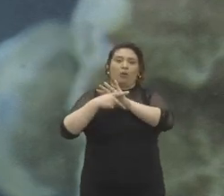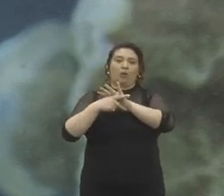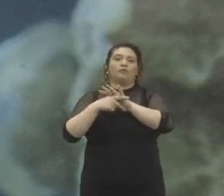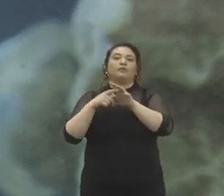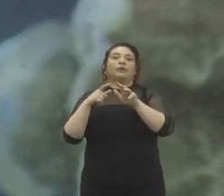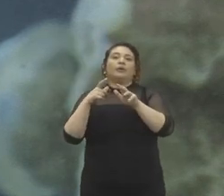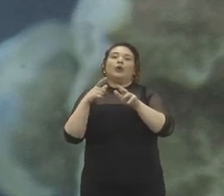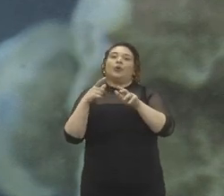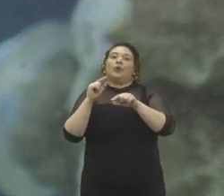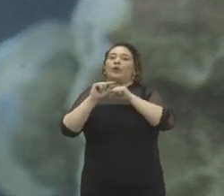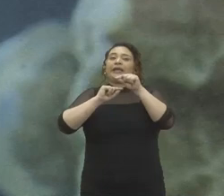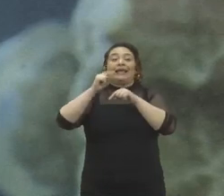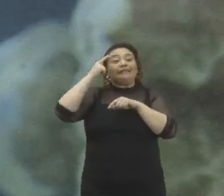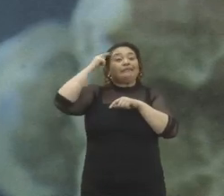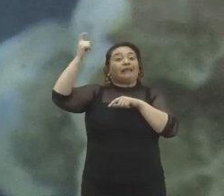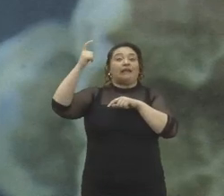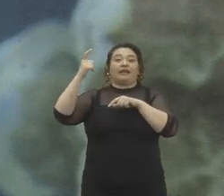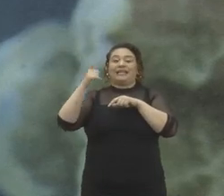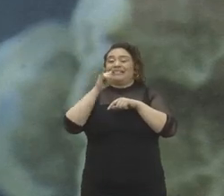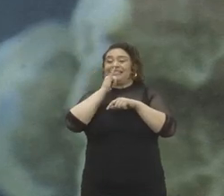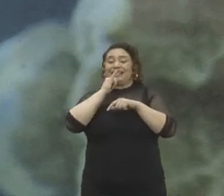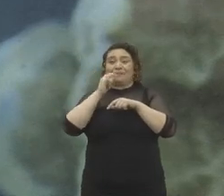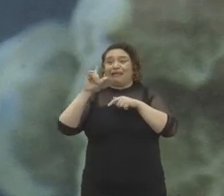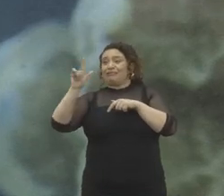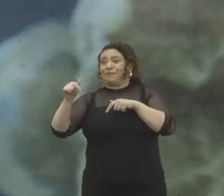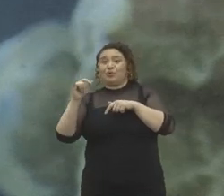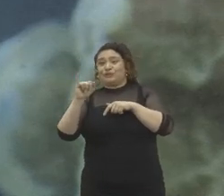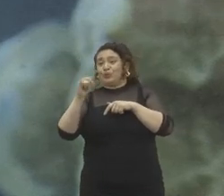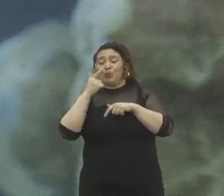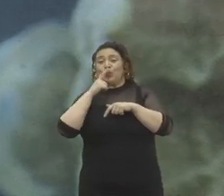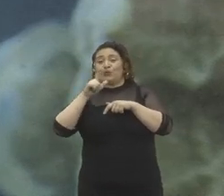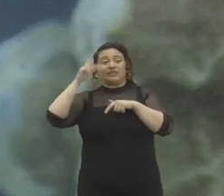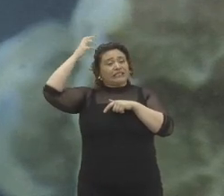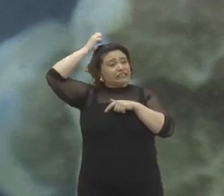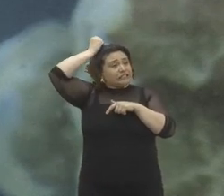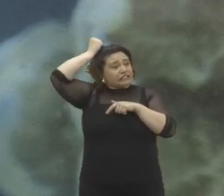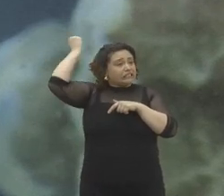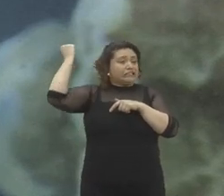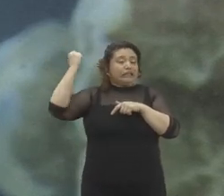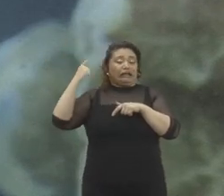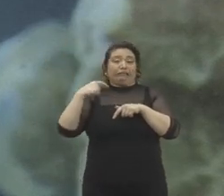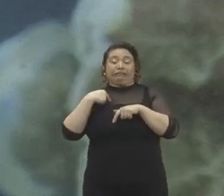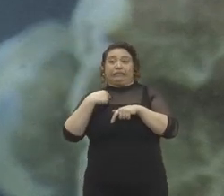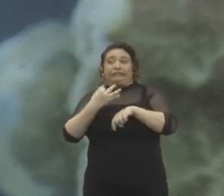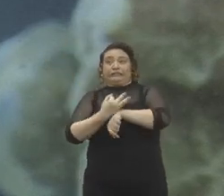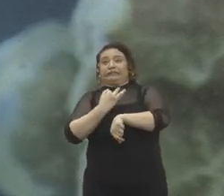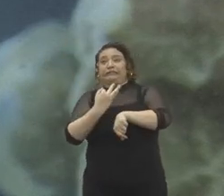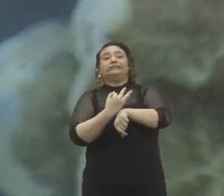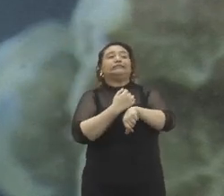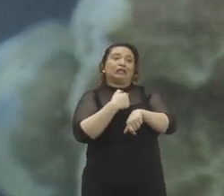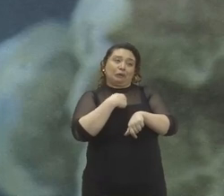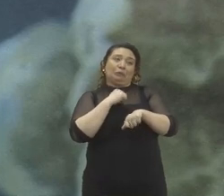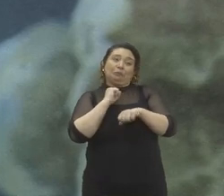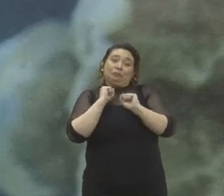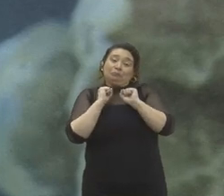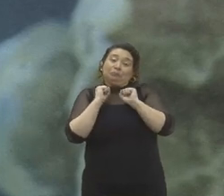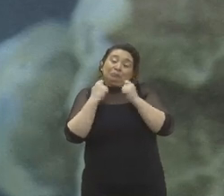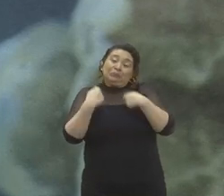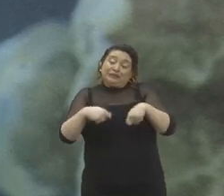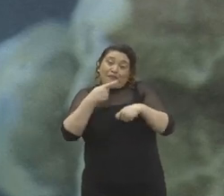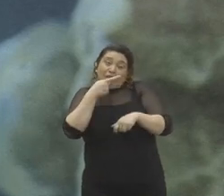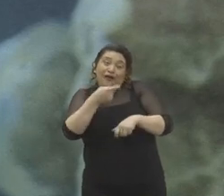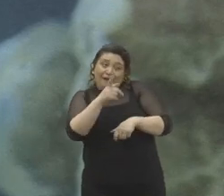aí a ideia de que você não vai conseguir tirar aquilo no caso de emergência é um pouco aflitiva eu tenho que compartilhar com vocês e